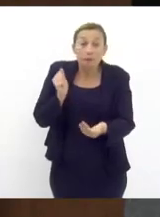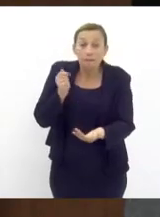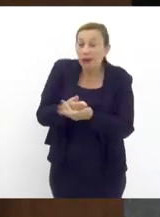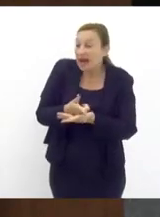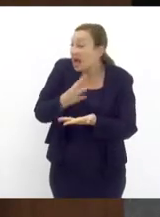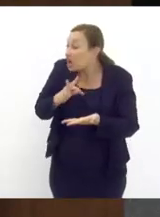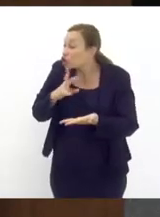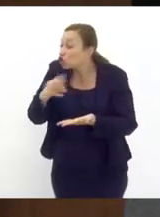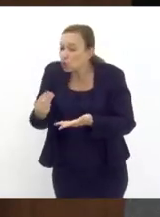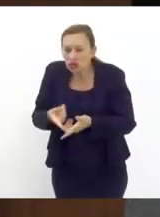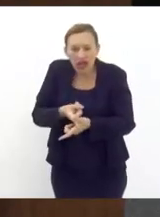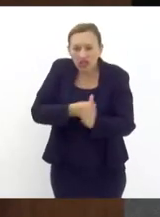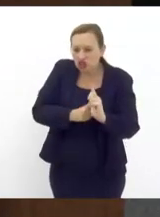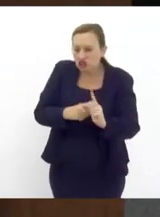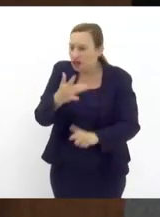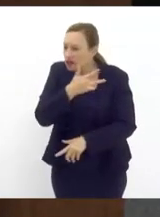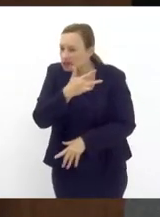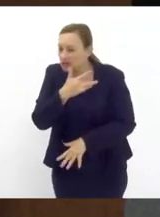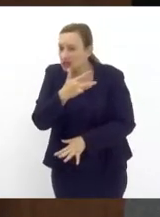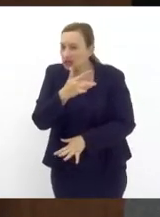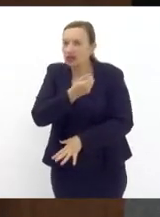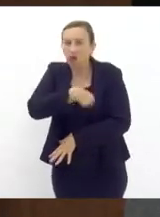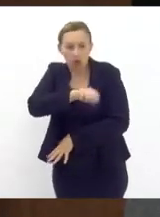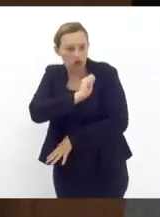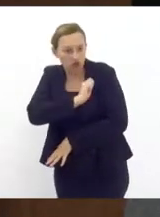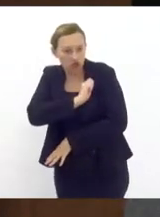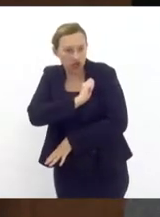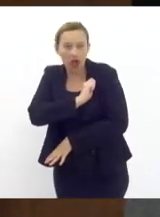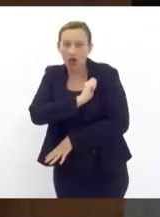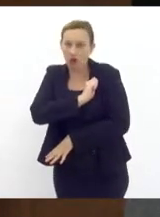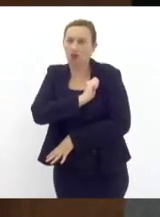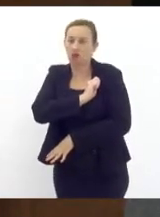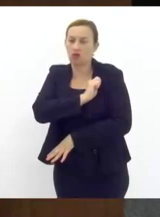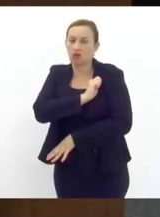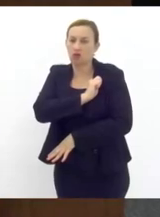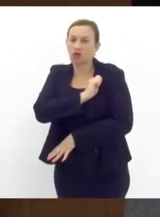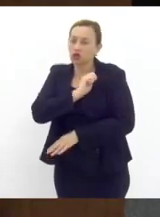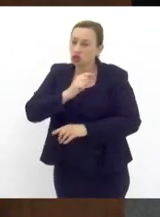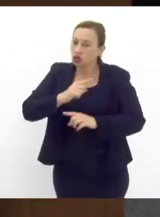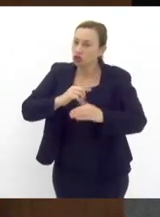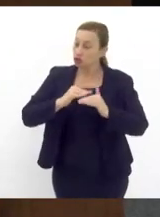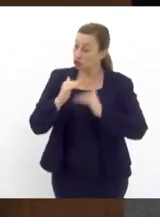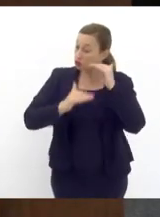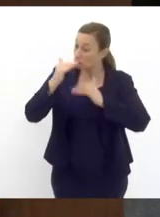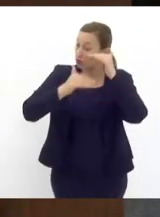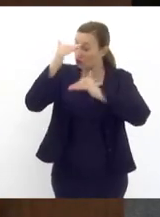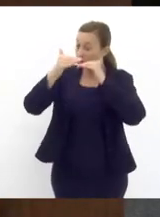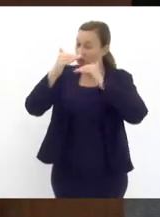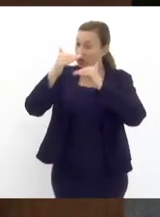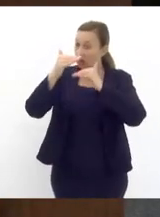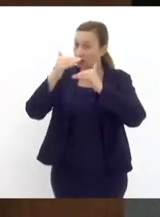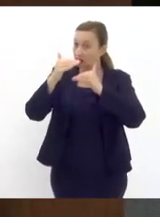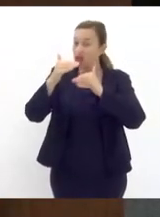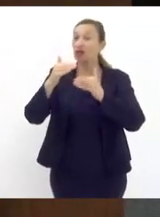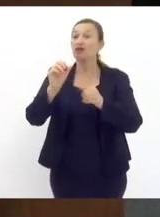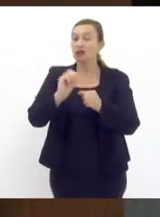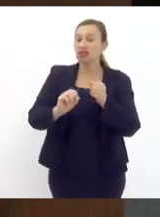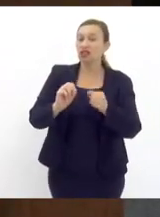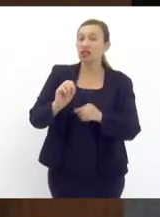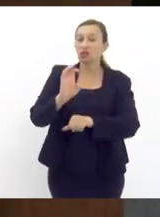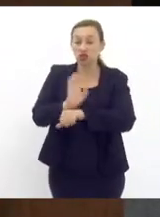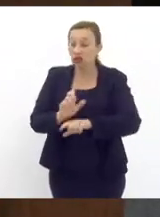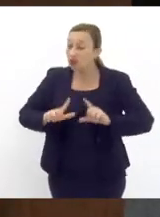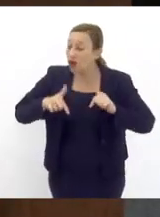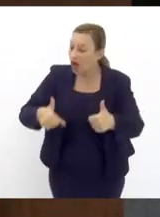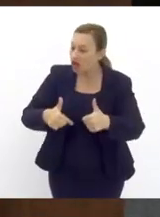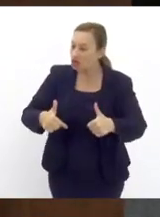tem a sua saúde fiscal é de volta no horizonte e para que nós possamos fazer conquistado funcione